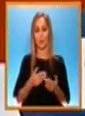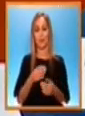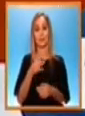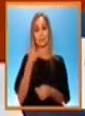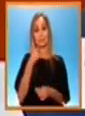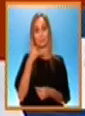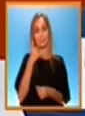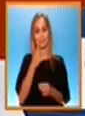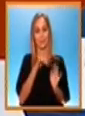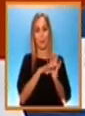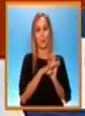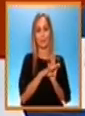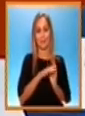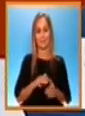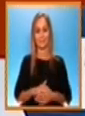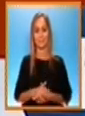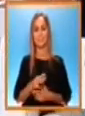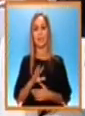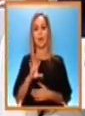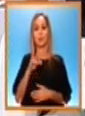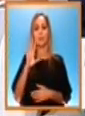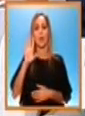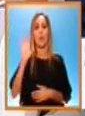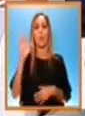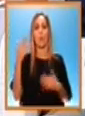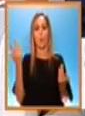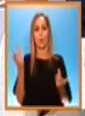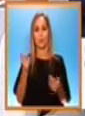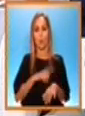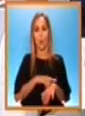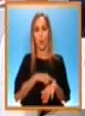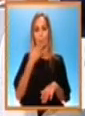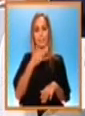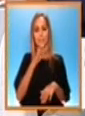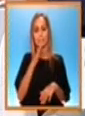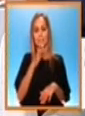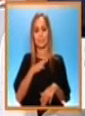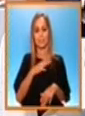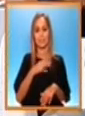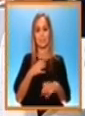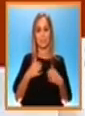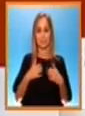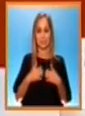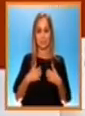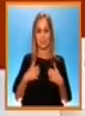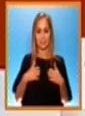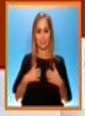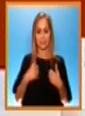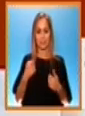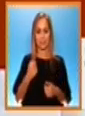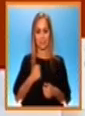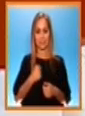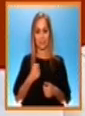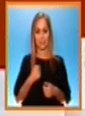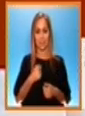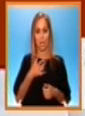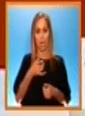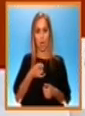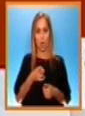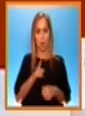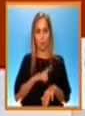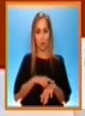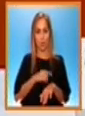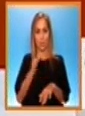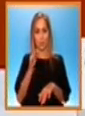número. Como é que isto acontece? A que horas, a que dias? Para encerrarmos aqui a parte. É todos os sextas dias. Não é? Às sextas e sábados, às